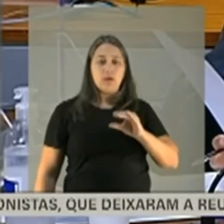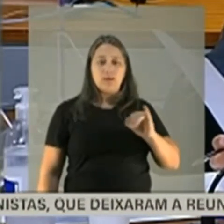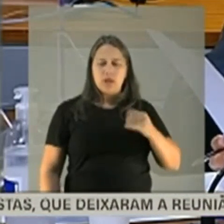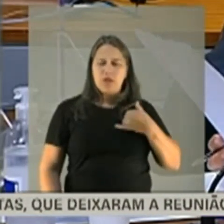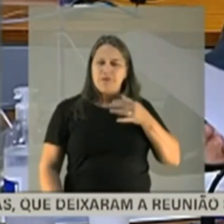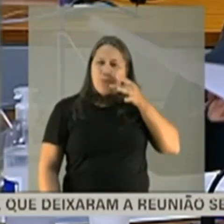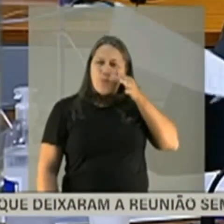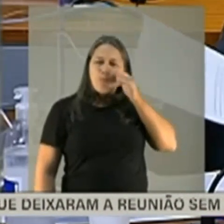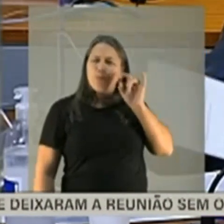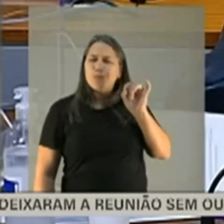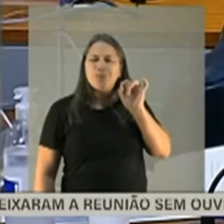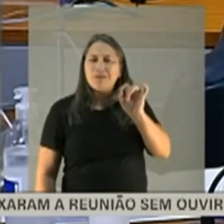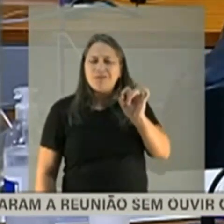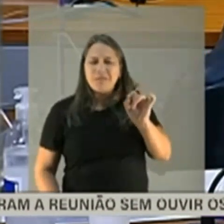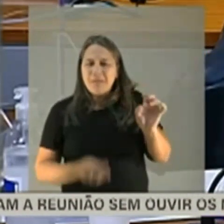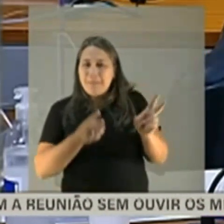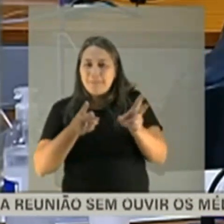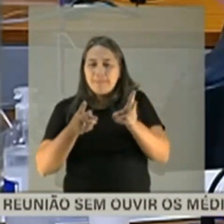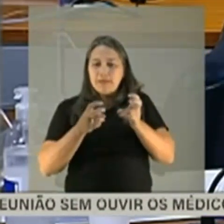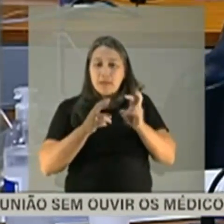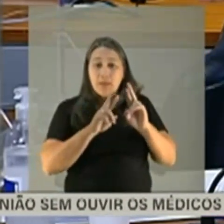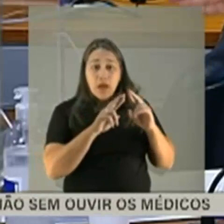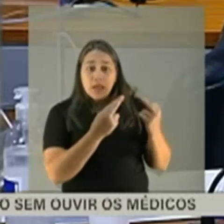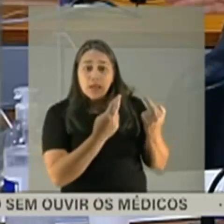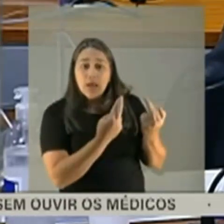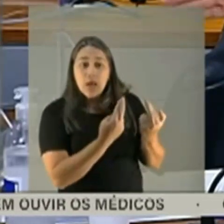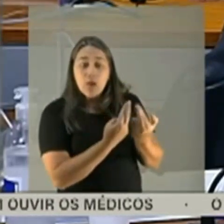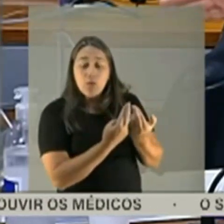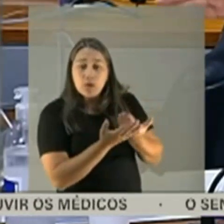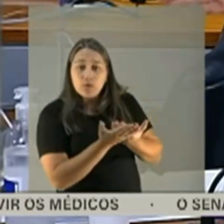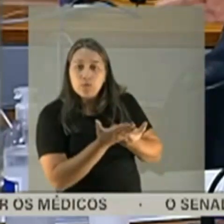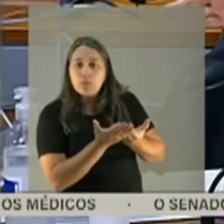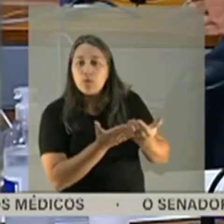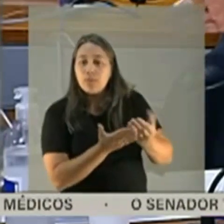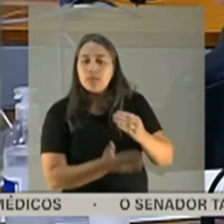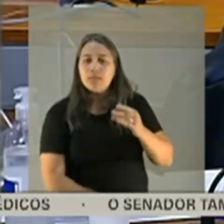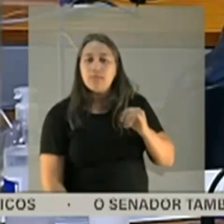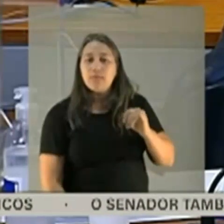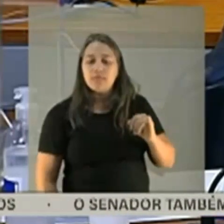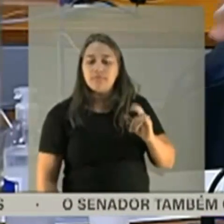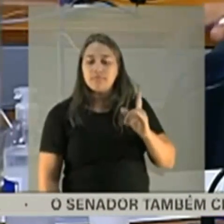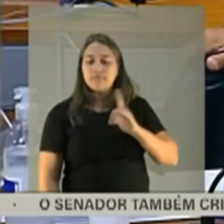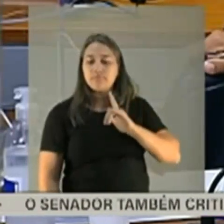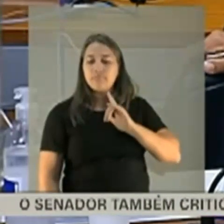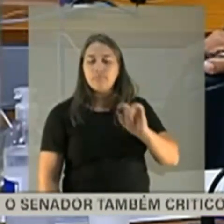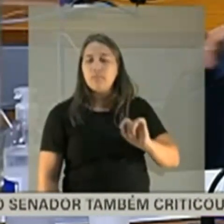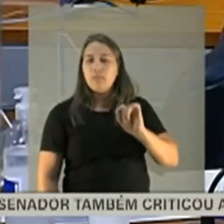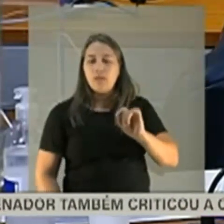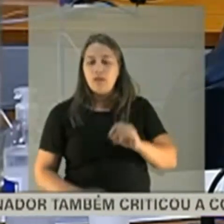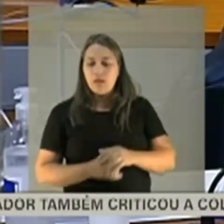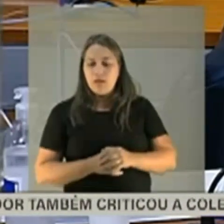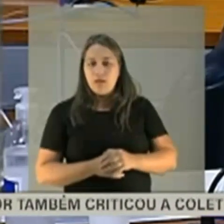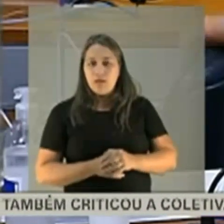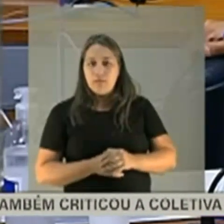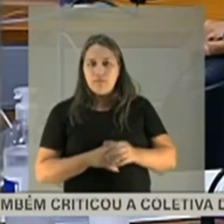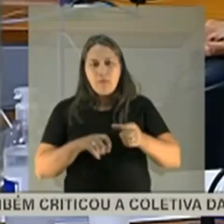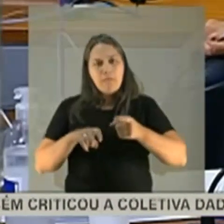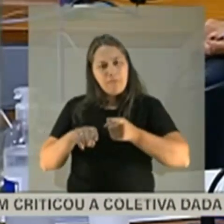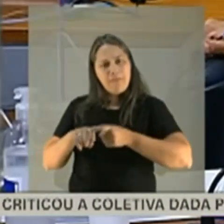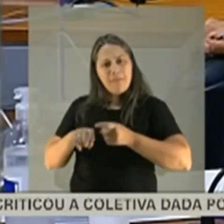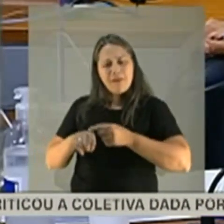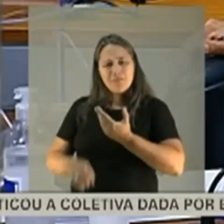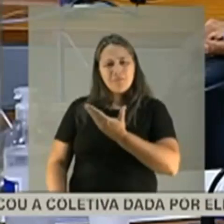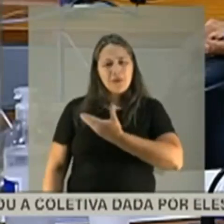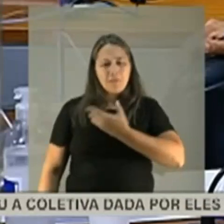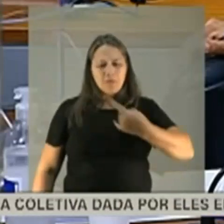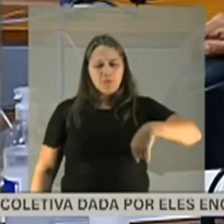curioso de ver que essa sessão, desde o início dessa CPI, nós tivemos aqui muitos médicos, colegas